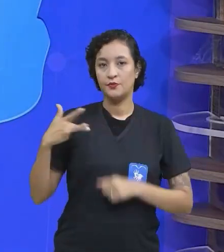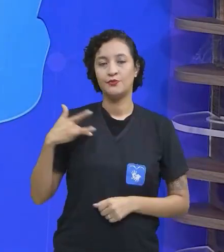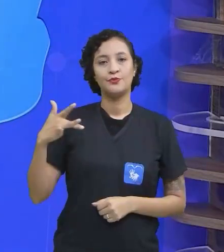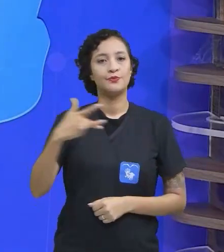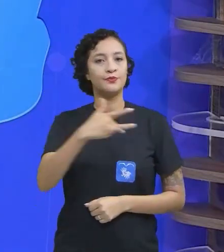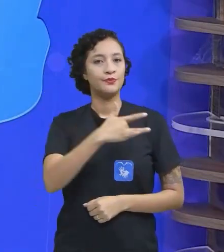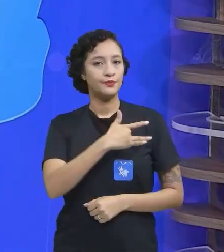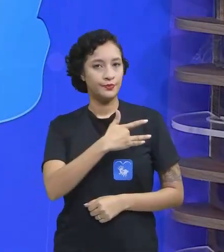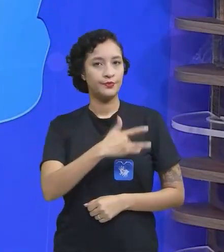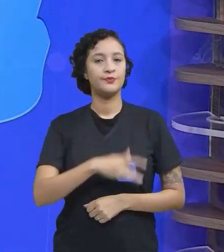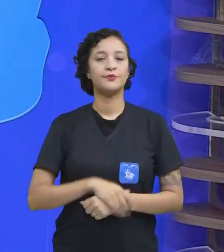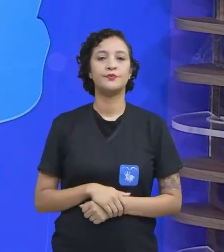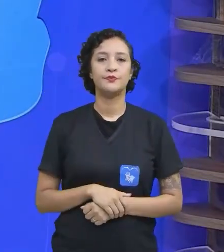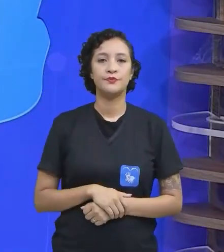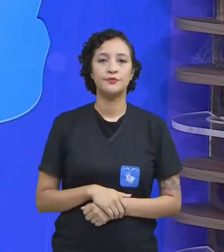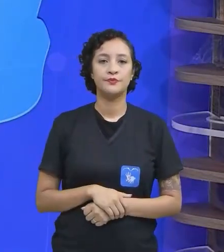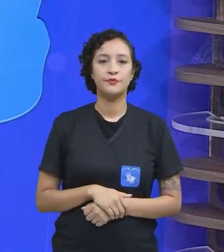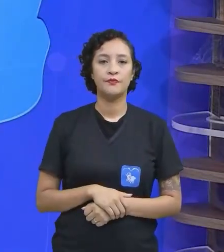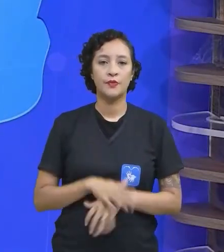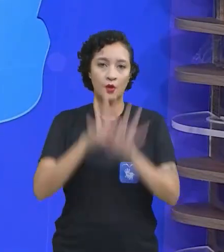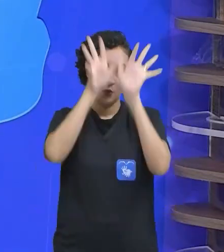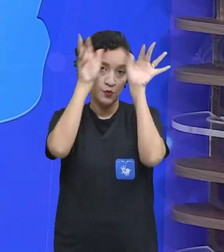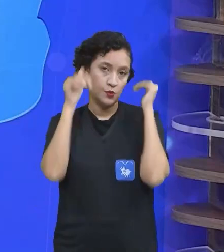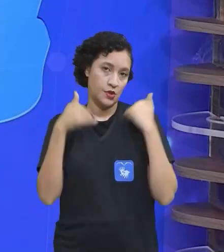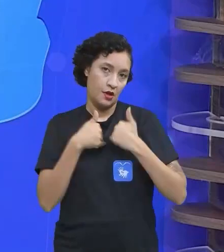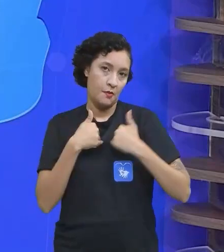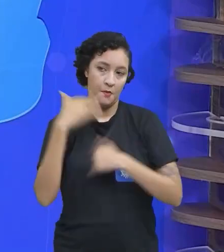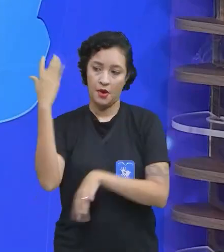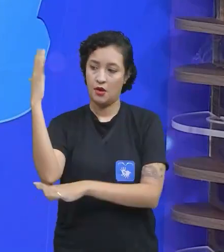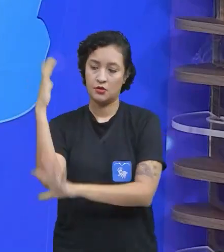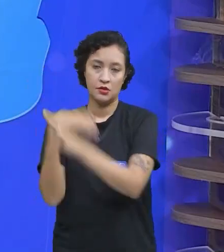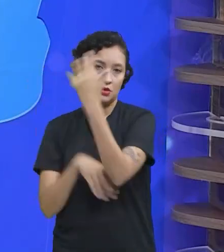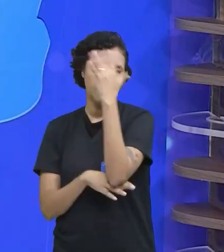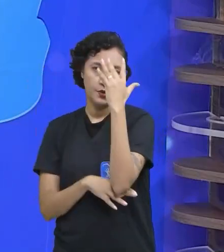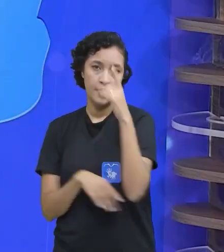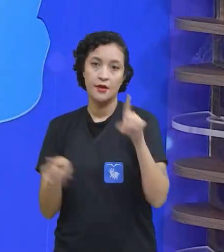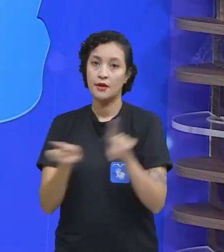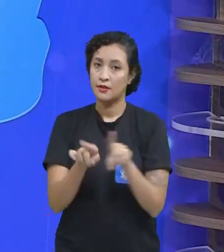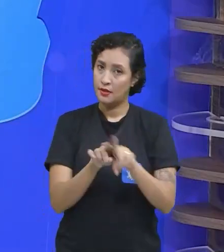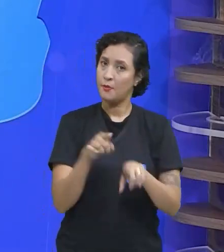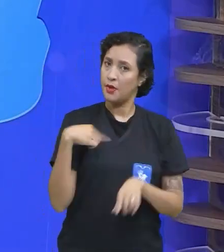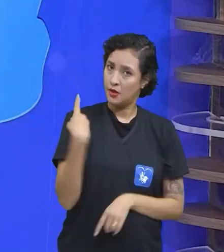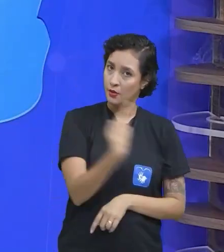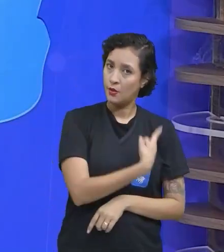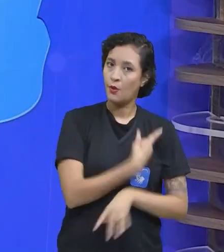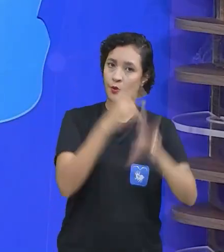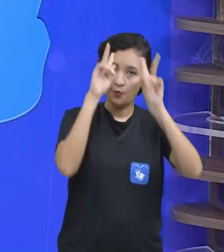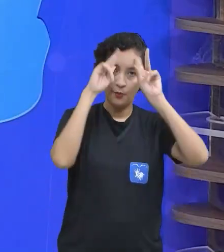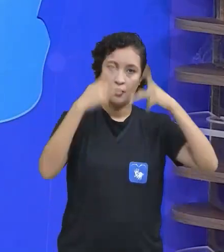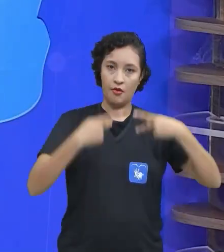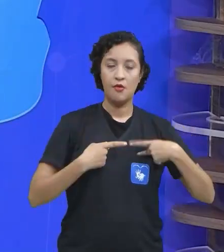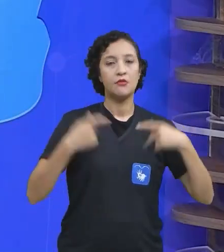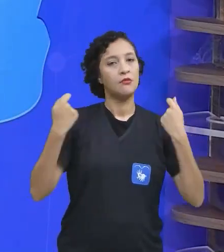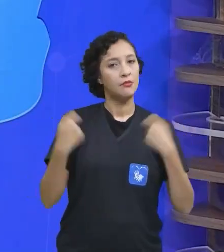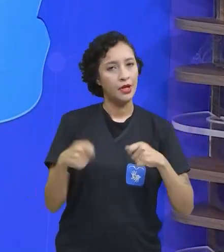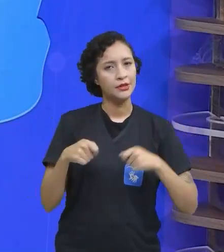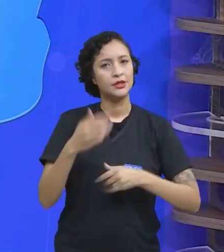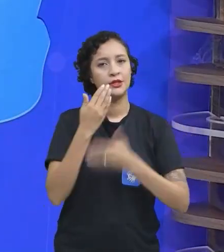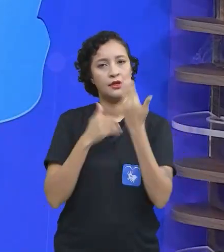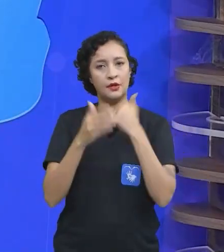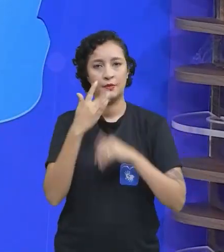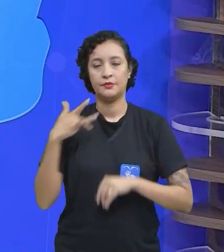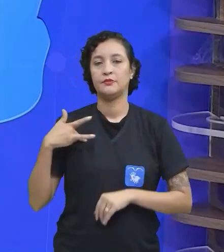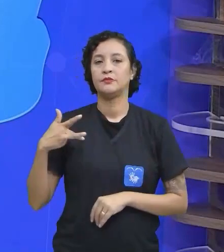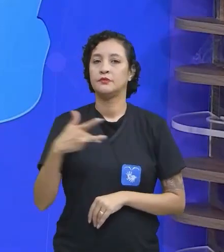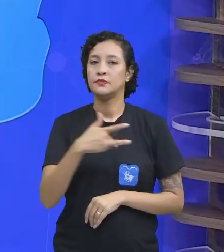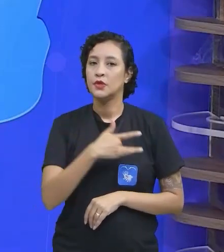saudável. Tanto os animais da natureza, né, quanto nós mesmos, seres humanos. Nós precisamos dessa alimentação saudável.